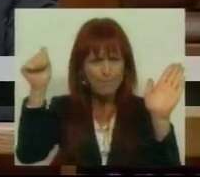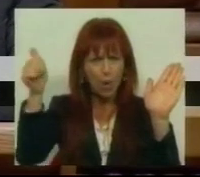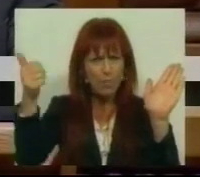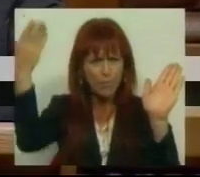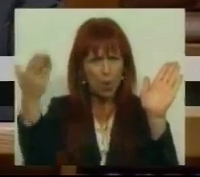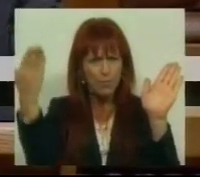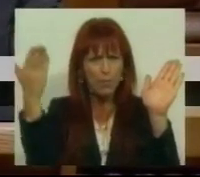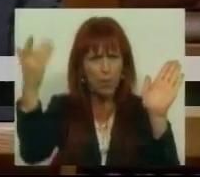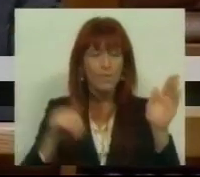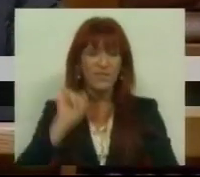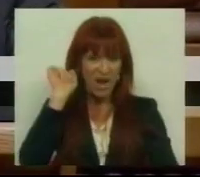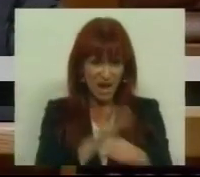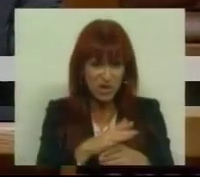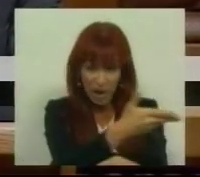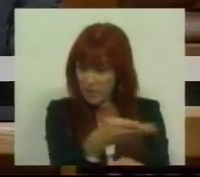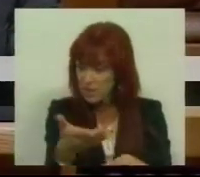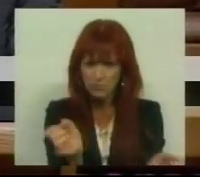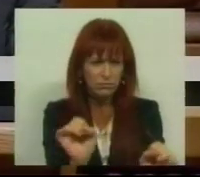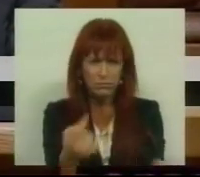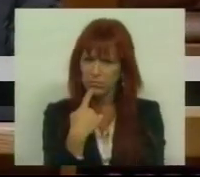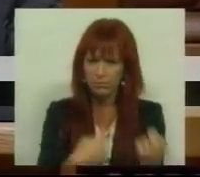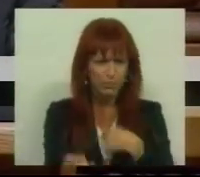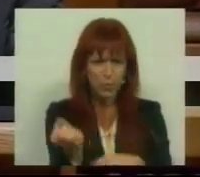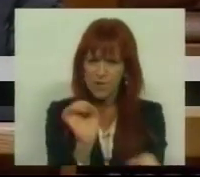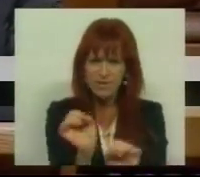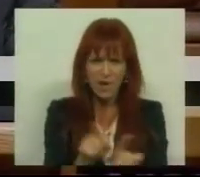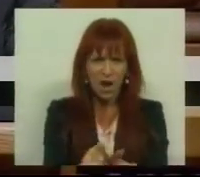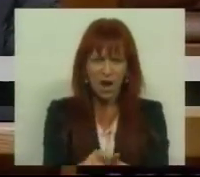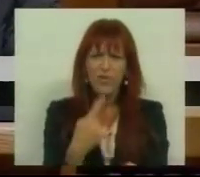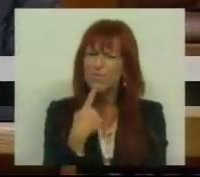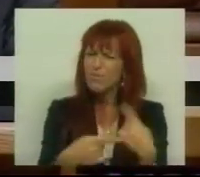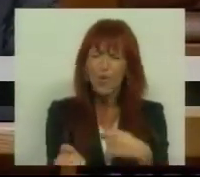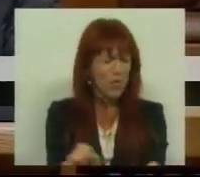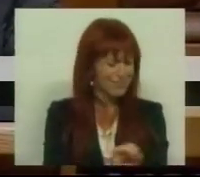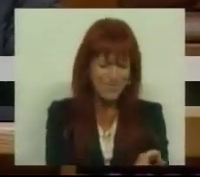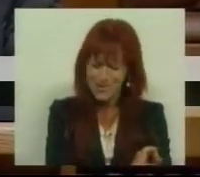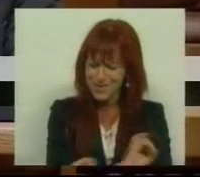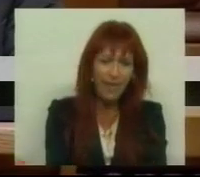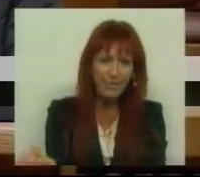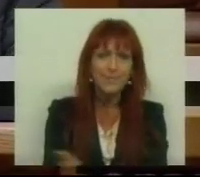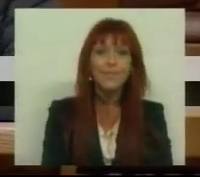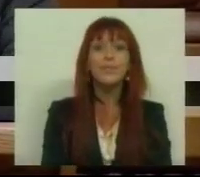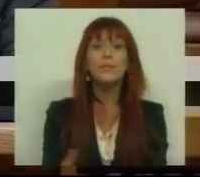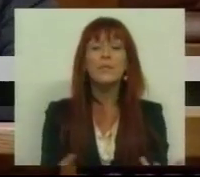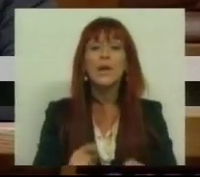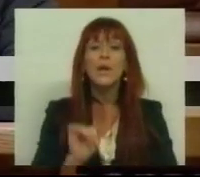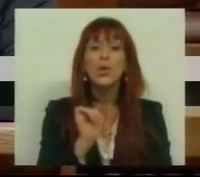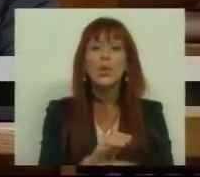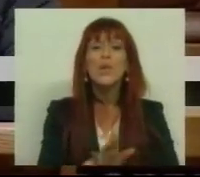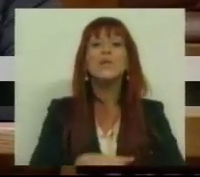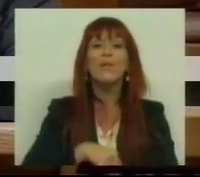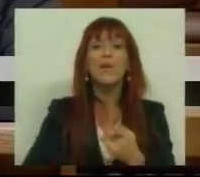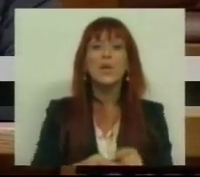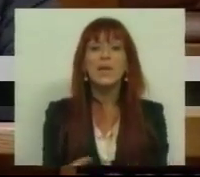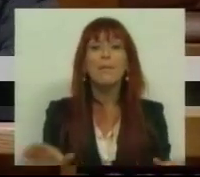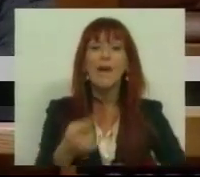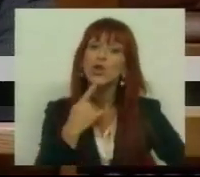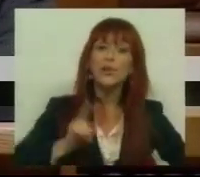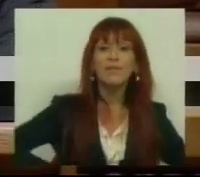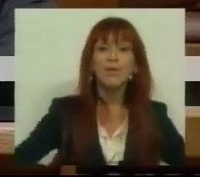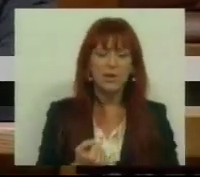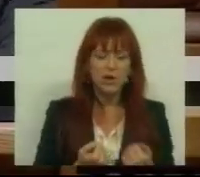Alves. As cartas nada denunciam, não denunciam seja o que for, e o que as cartas fazem é, mais uma